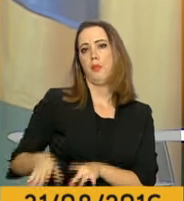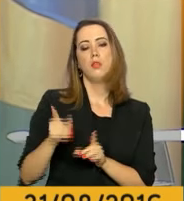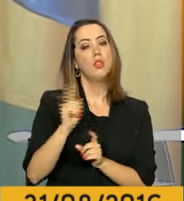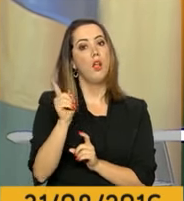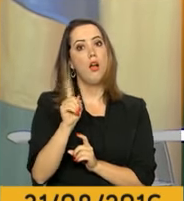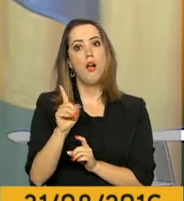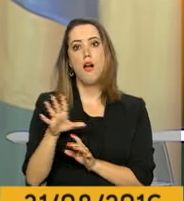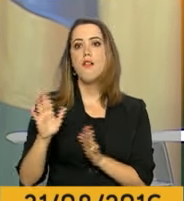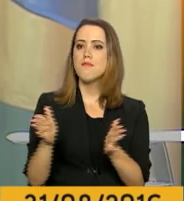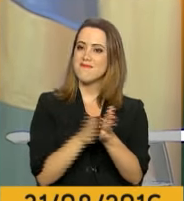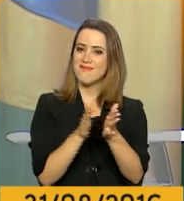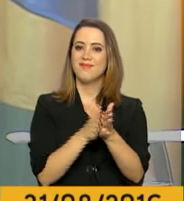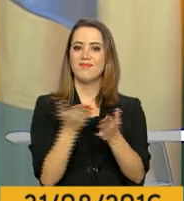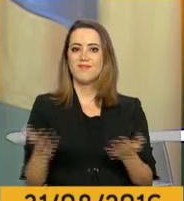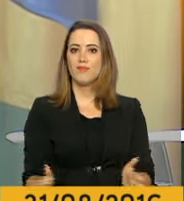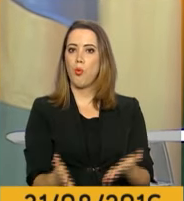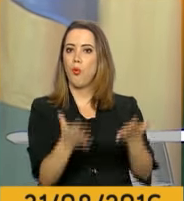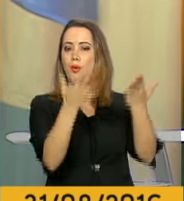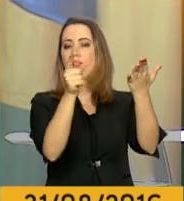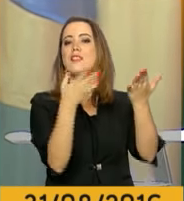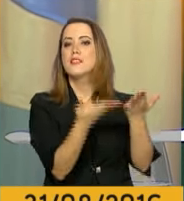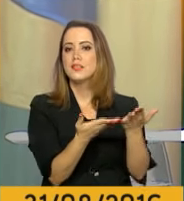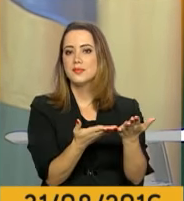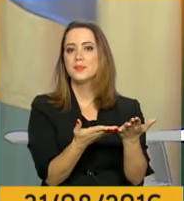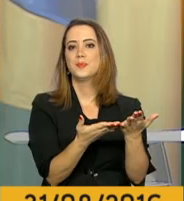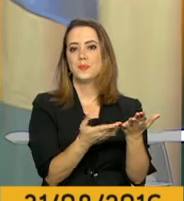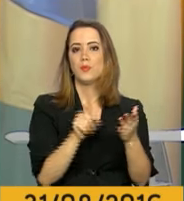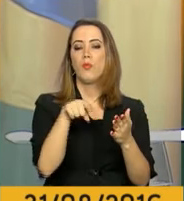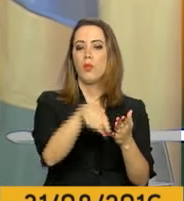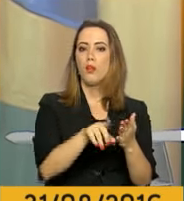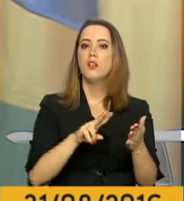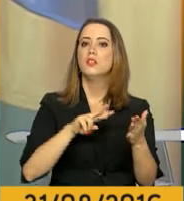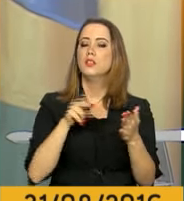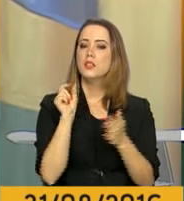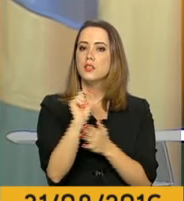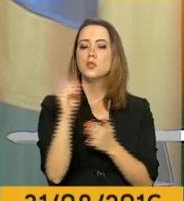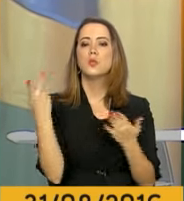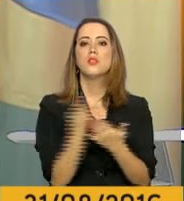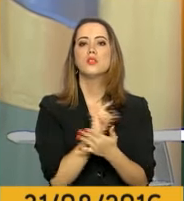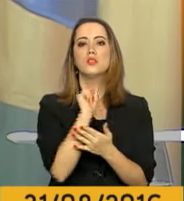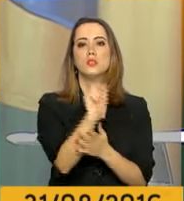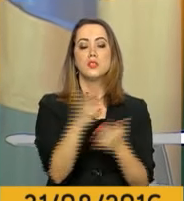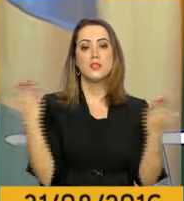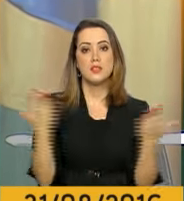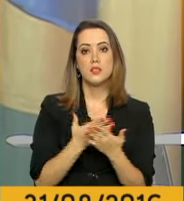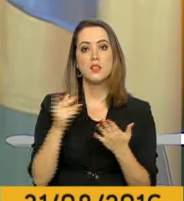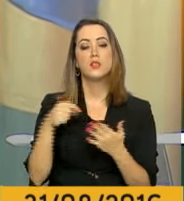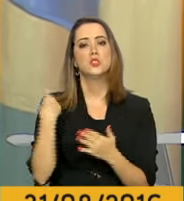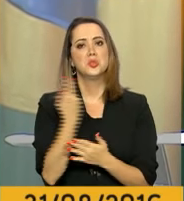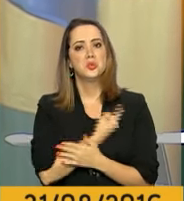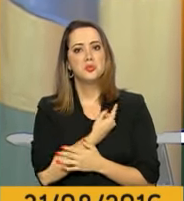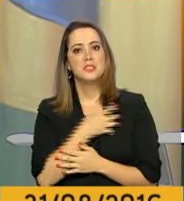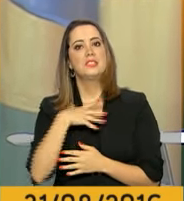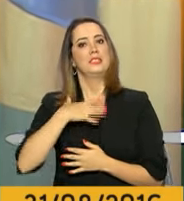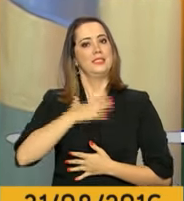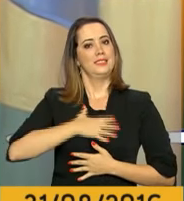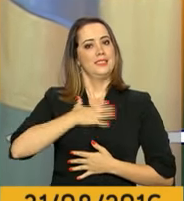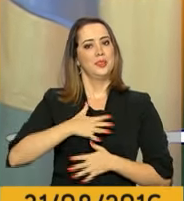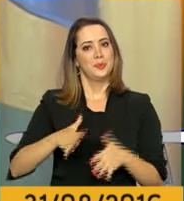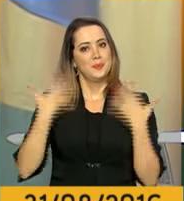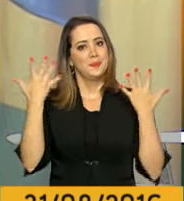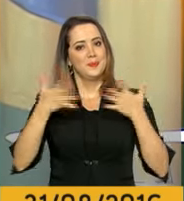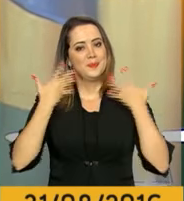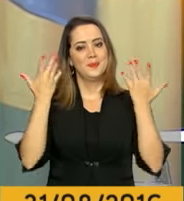contrário, sendo saudado, sendo enaltecido, sendo ressaltado. Isto que aconteceu lá hoje, que, convenhamos, me dá muito